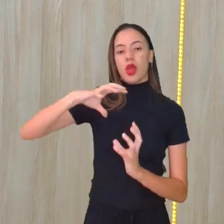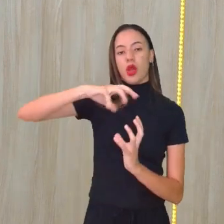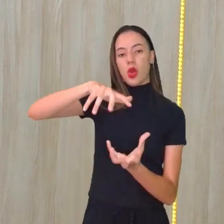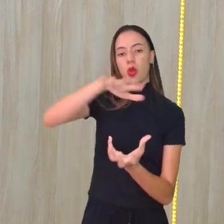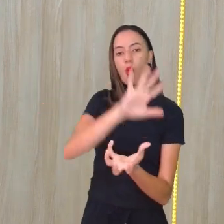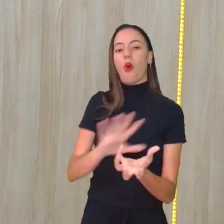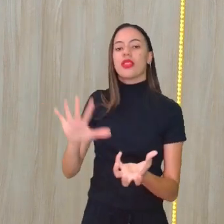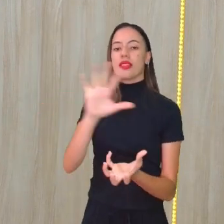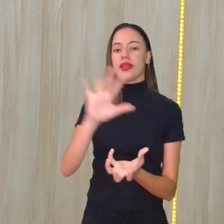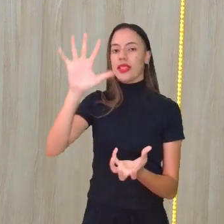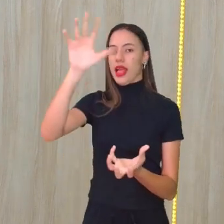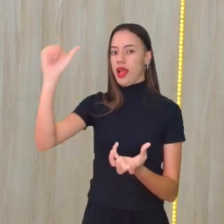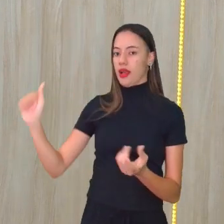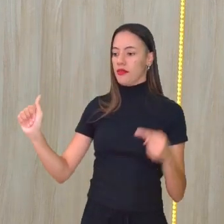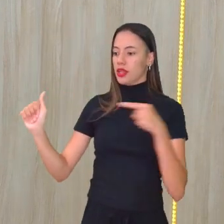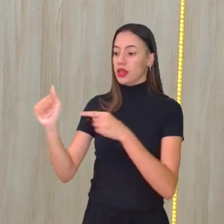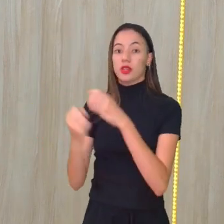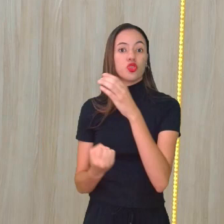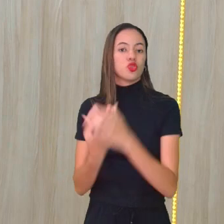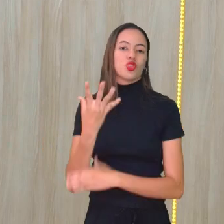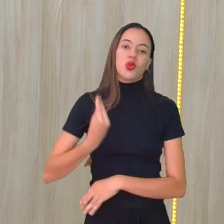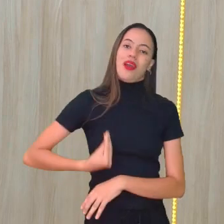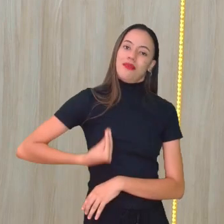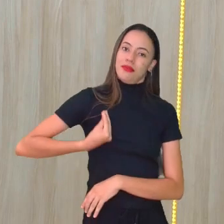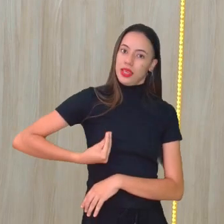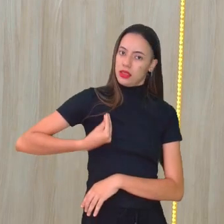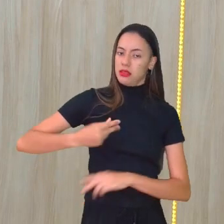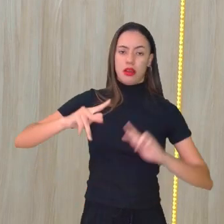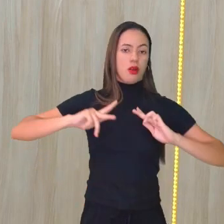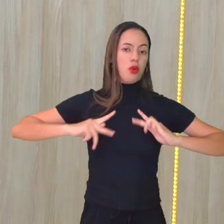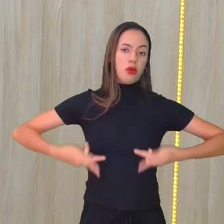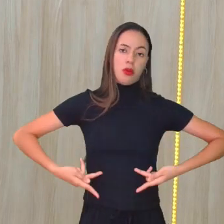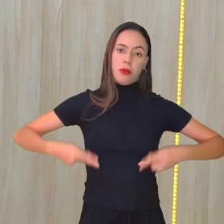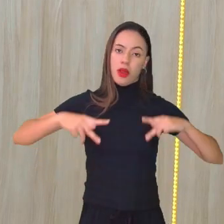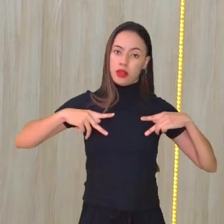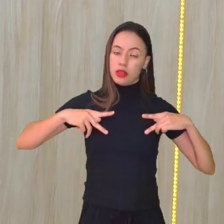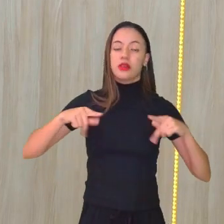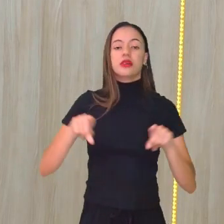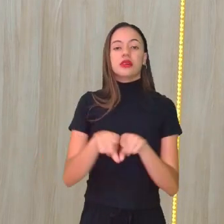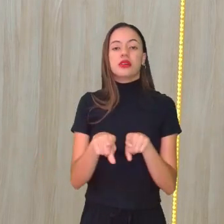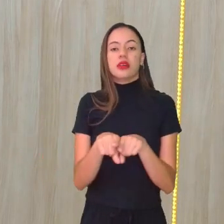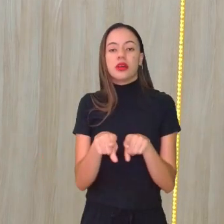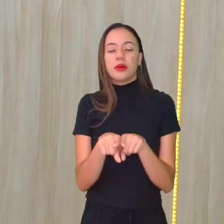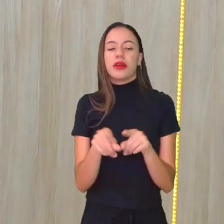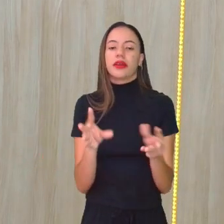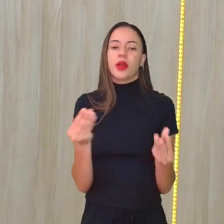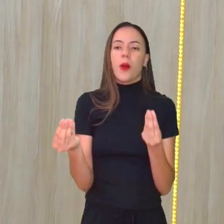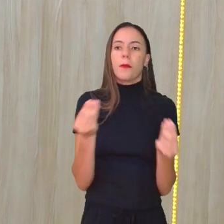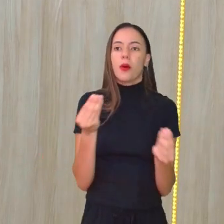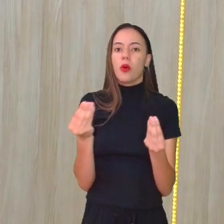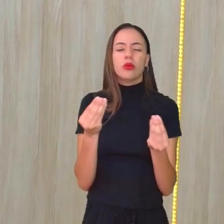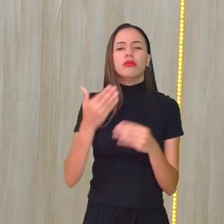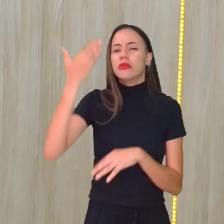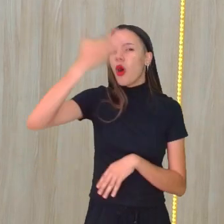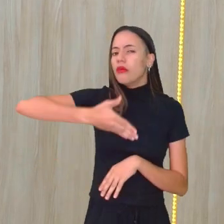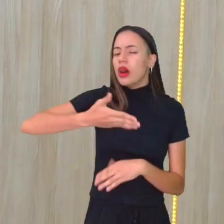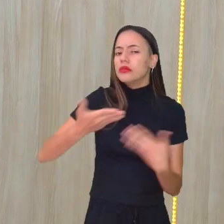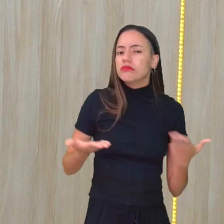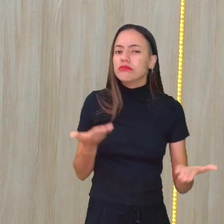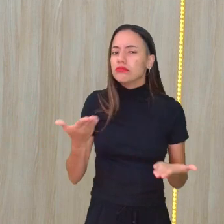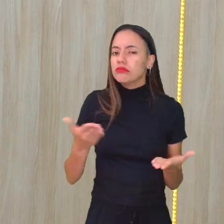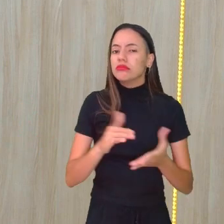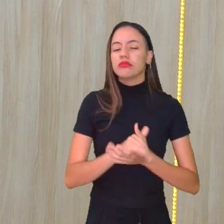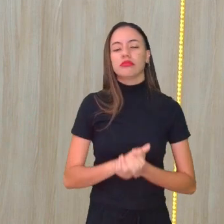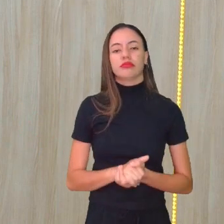muito provavelmente surgiu a vida, né, humana, e como é que a gente comprova isso? Porque